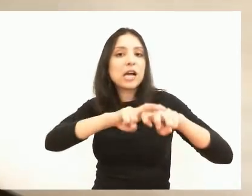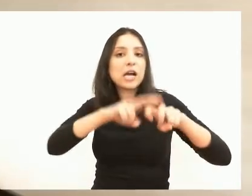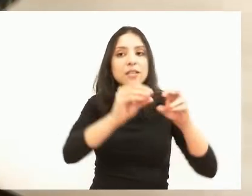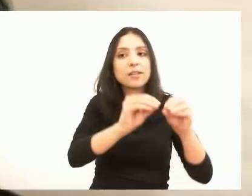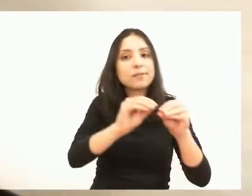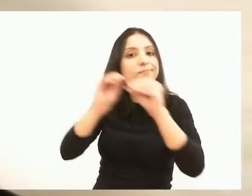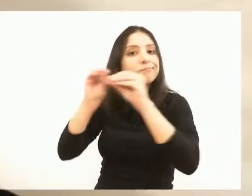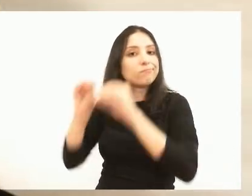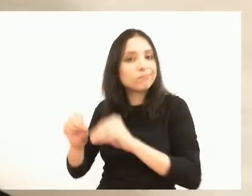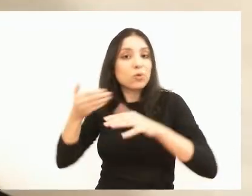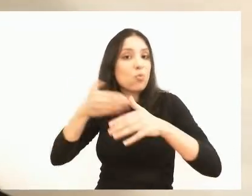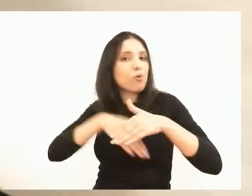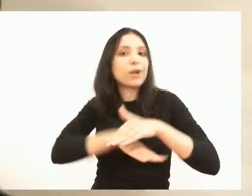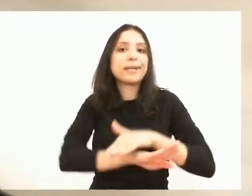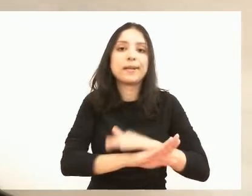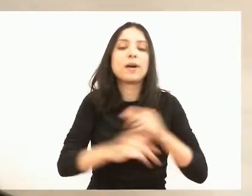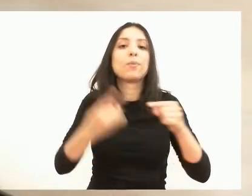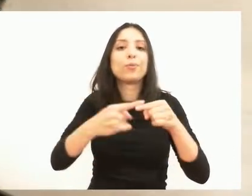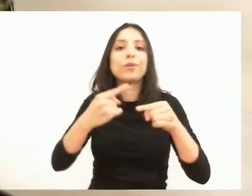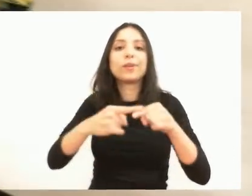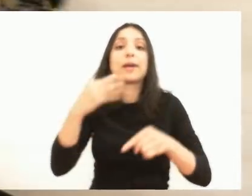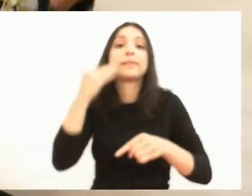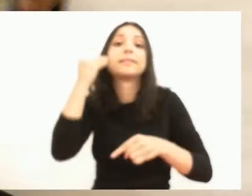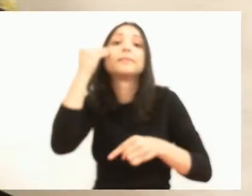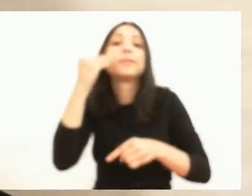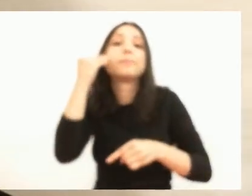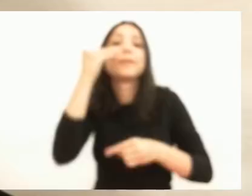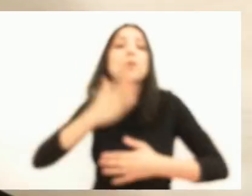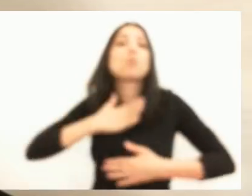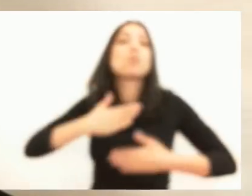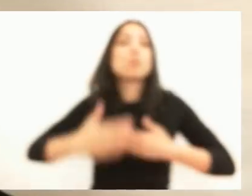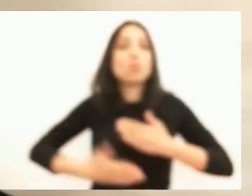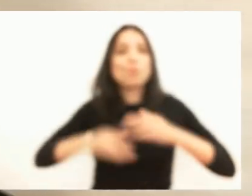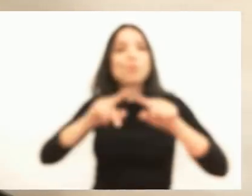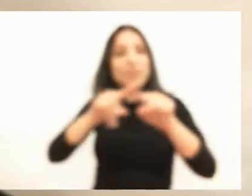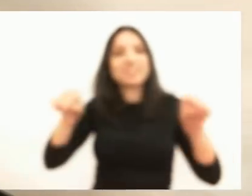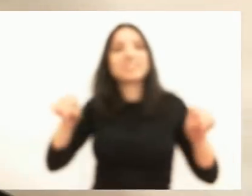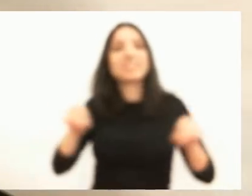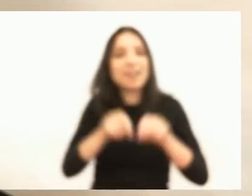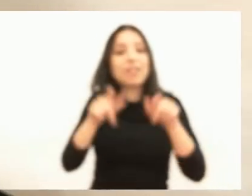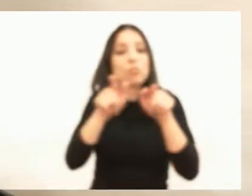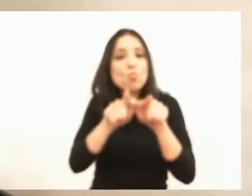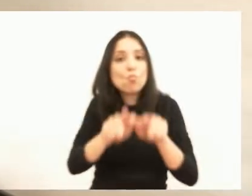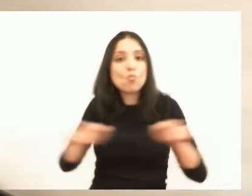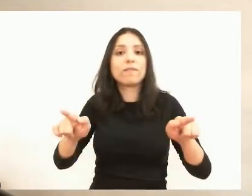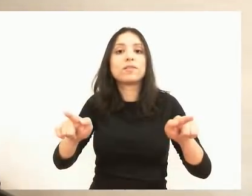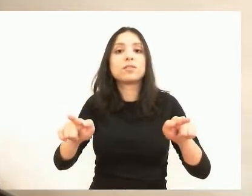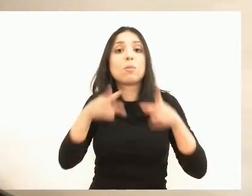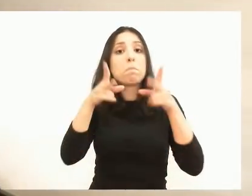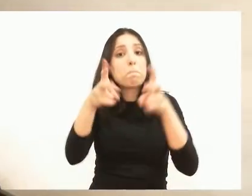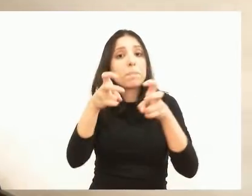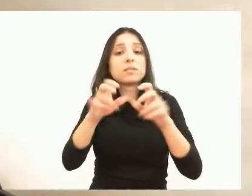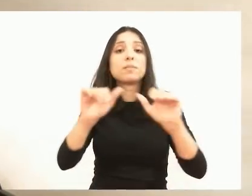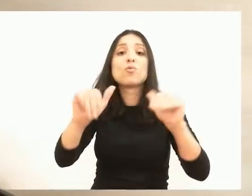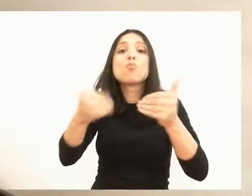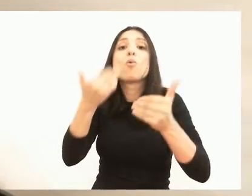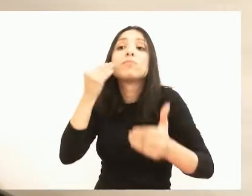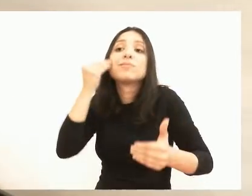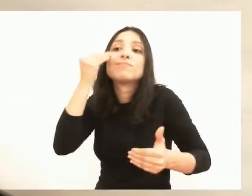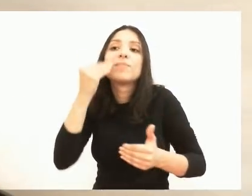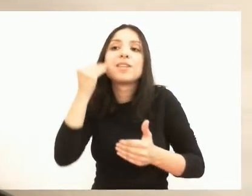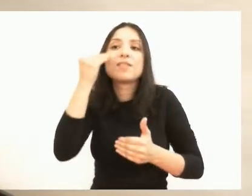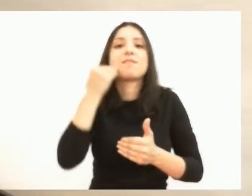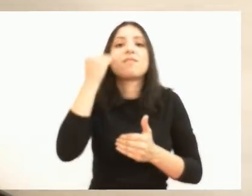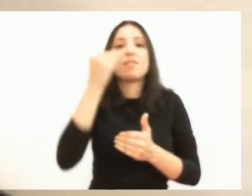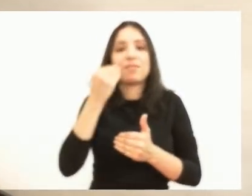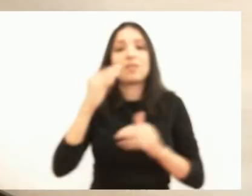ótima então vamos experimentar o nosso corpo nesse espaço vazio para ver que experimentação que me provoca